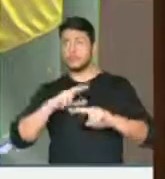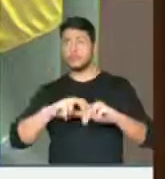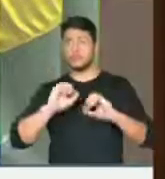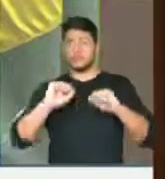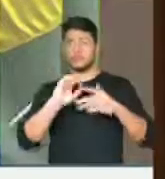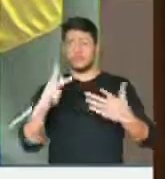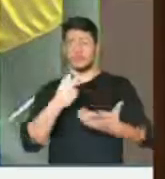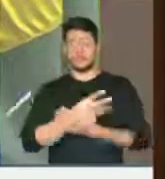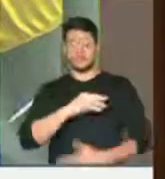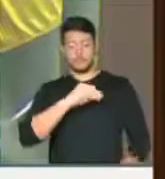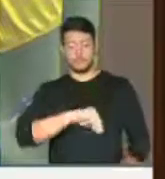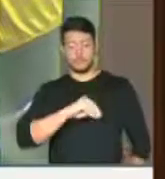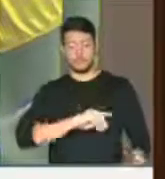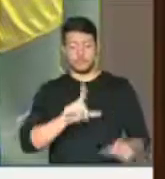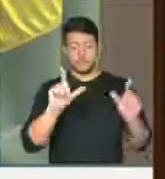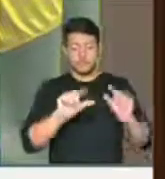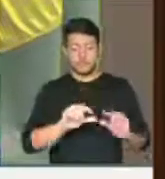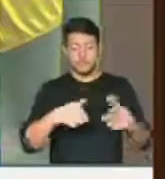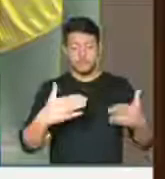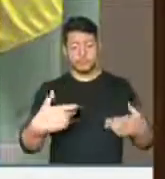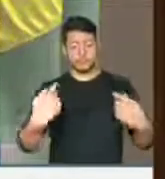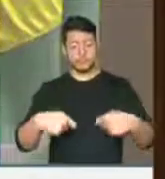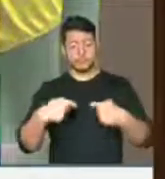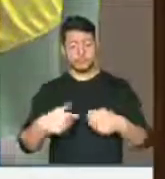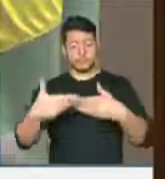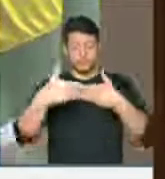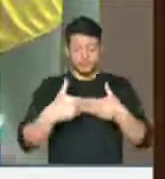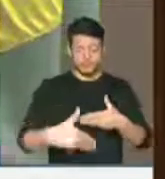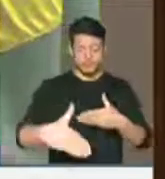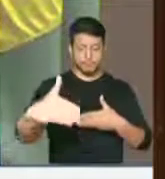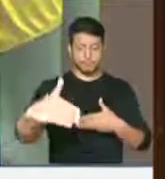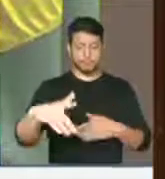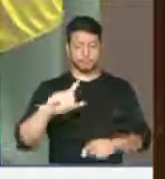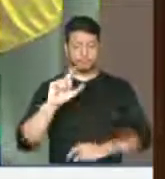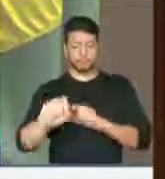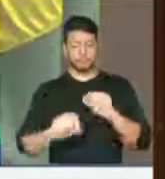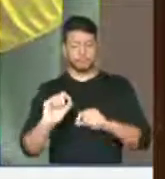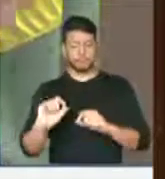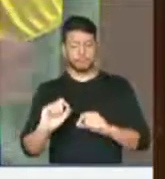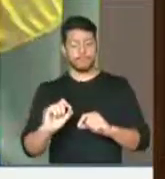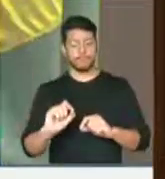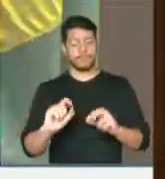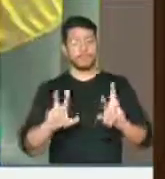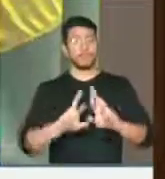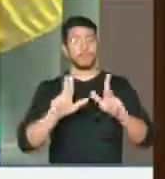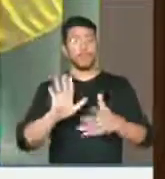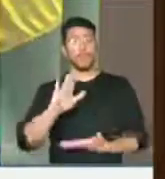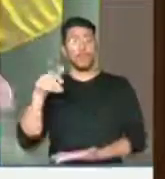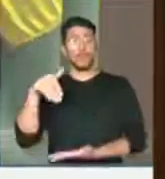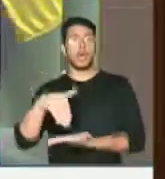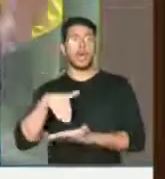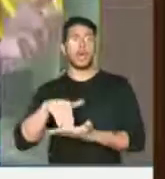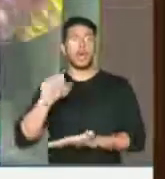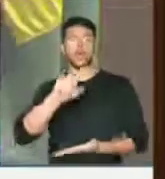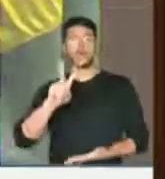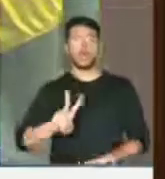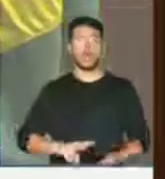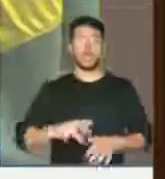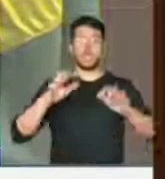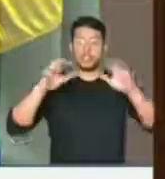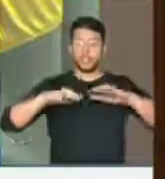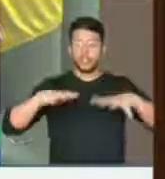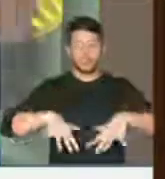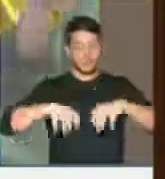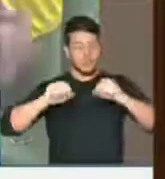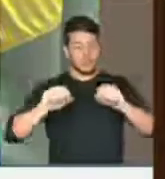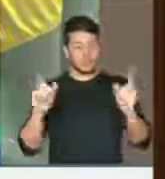E é preciso fazer esse enfrentamento, se preparar para daqui para frente. Certamente essa não é a última estiagem. E que a próxima a